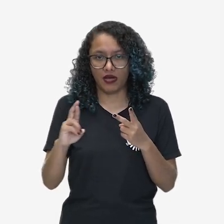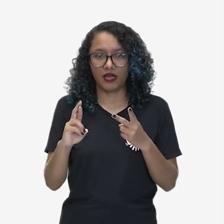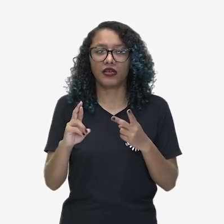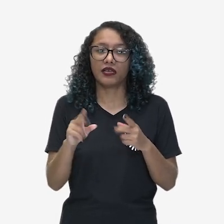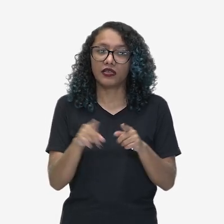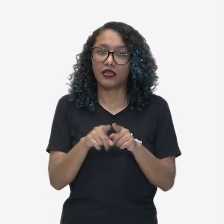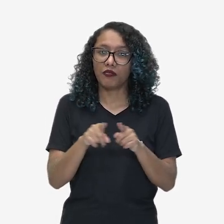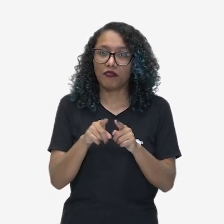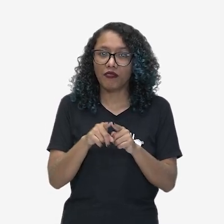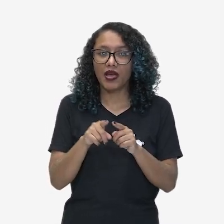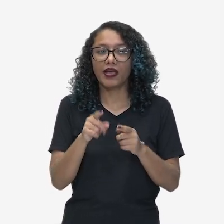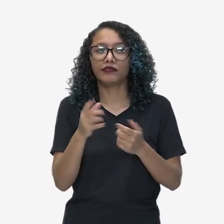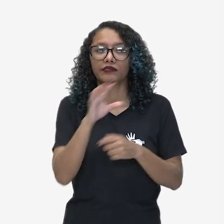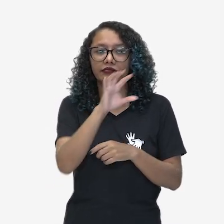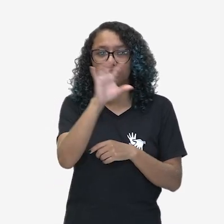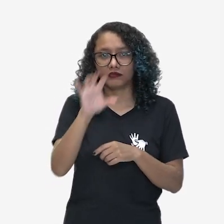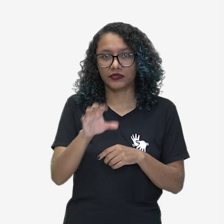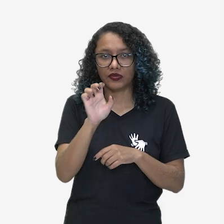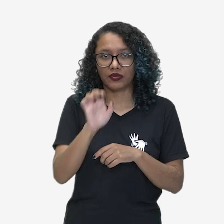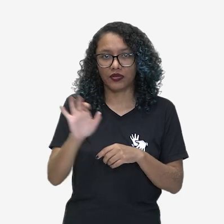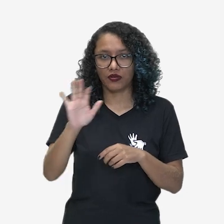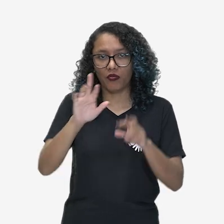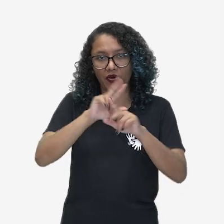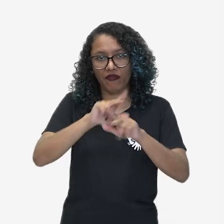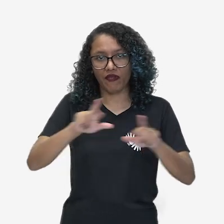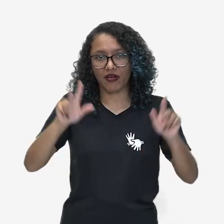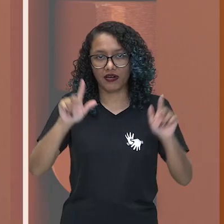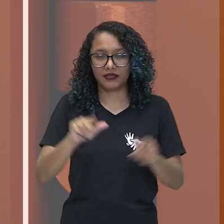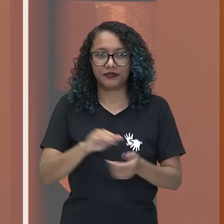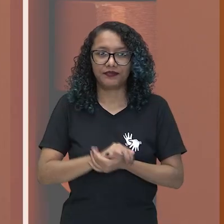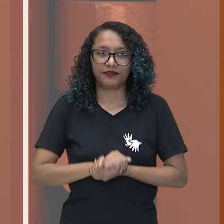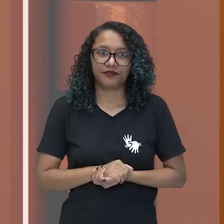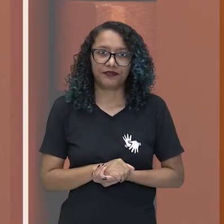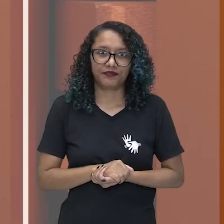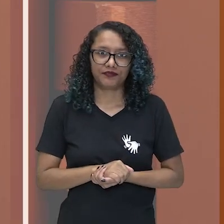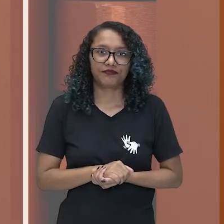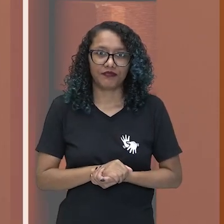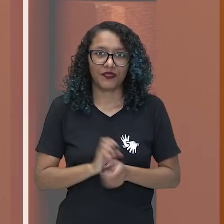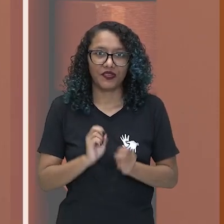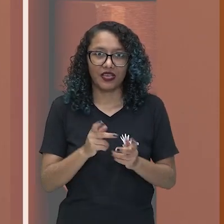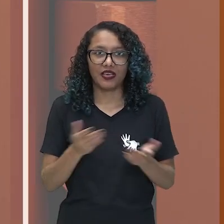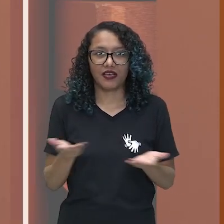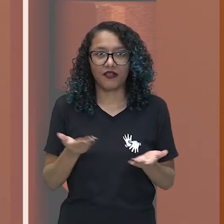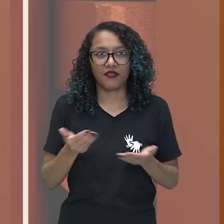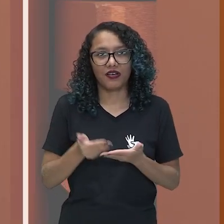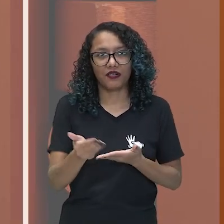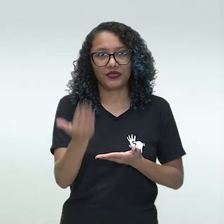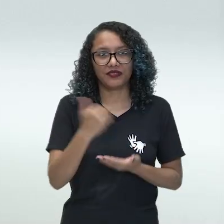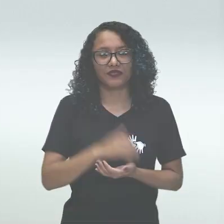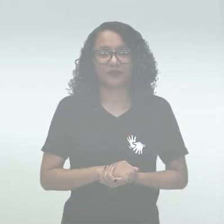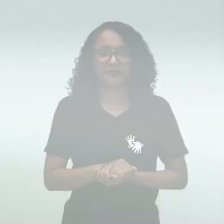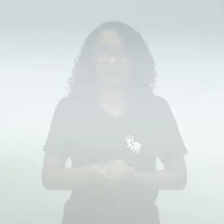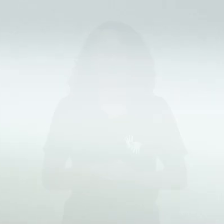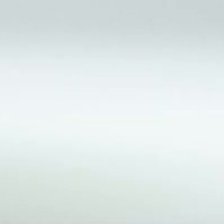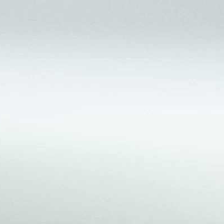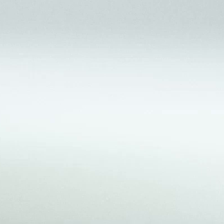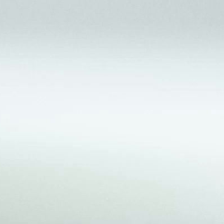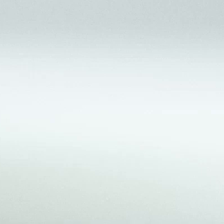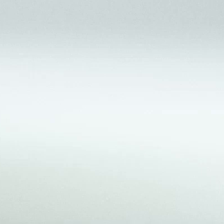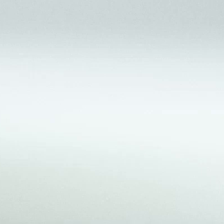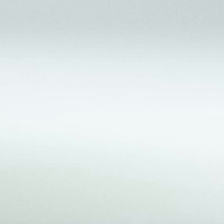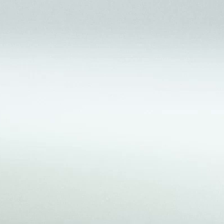Oriental e também as diversidades regionais da Europa. Então, vamos lá dar início à nossa aula.